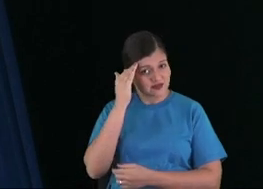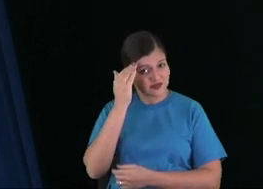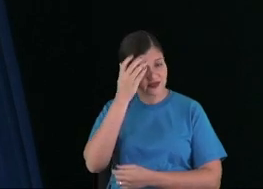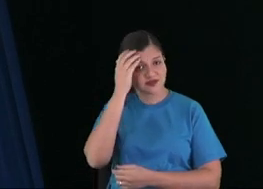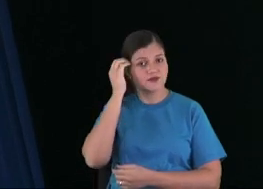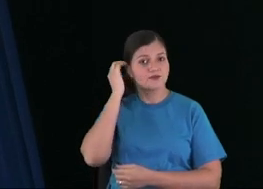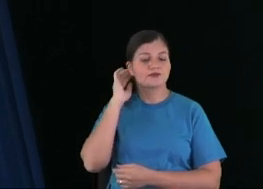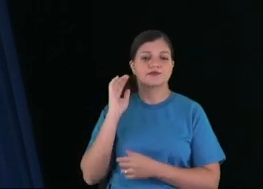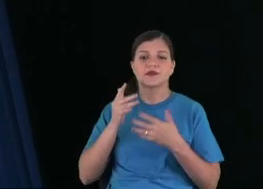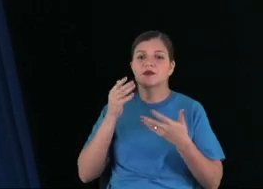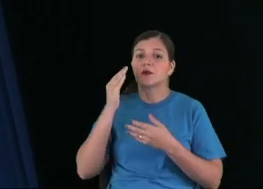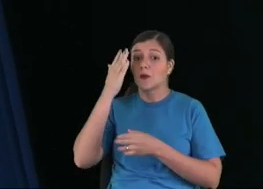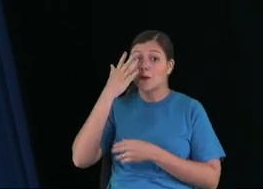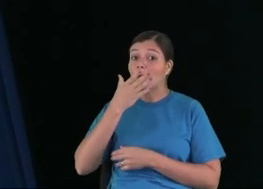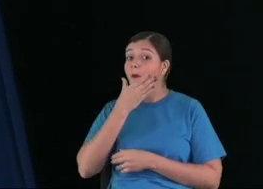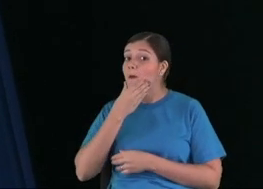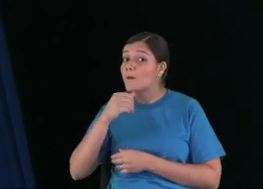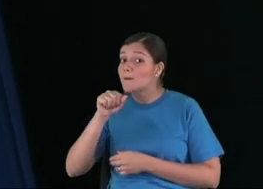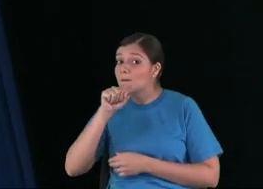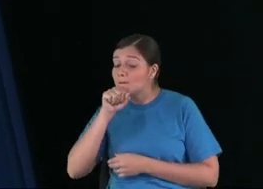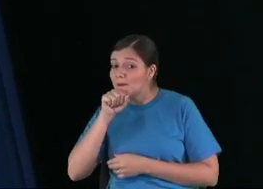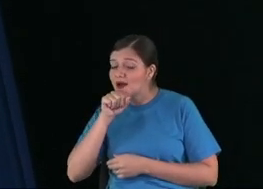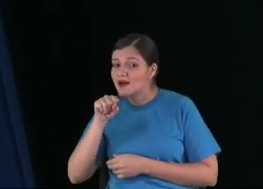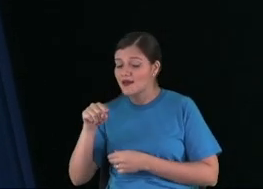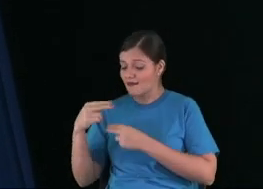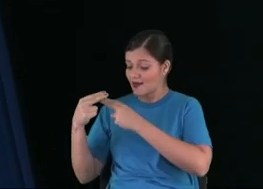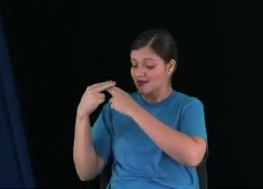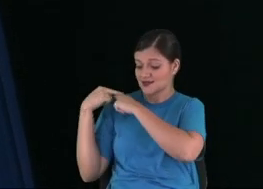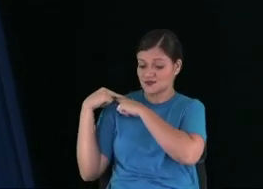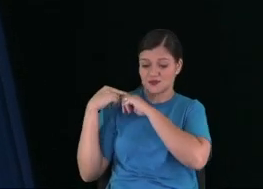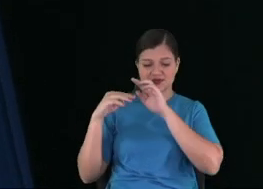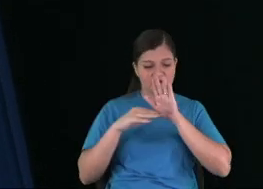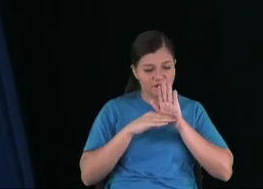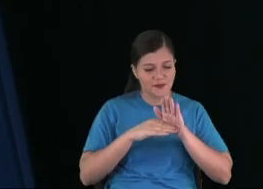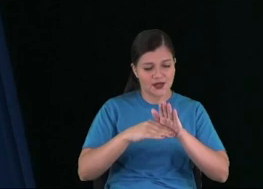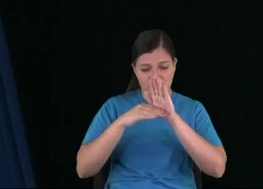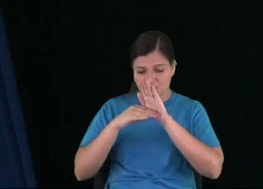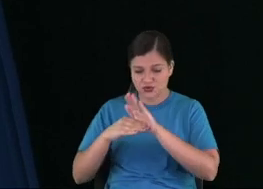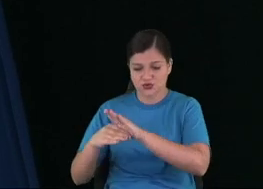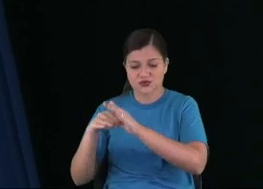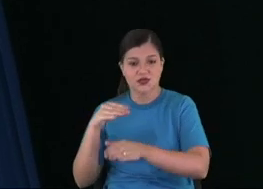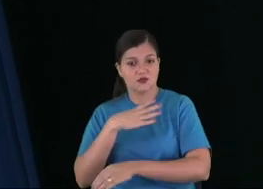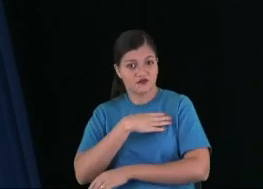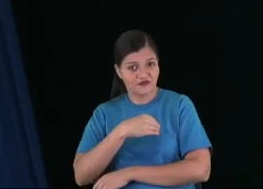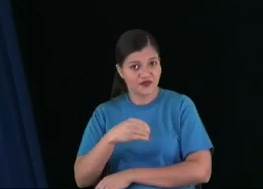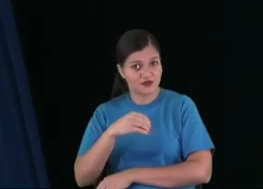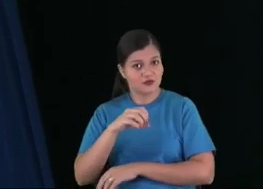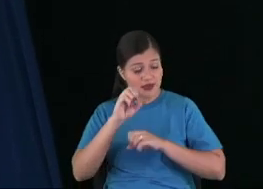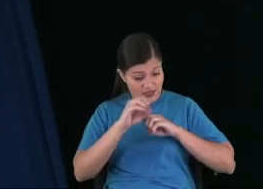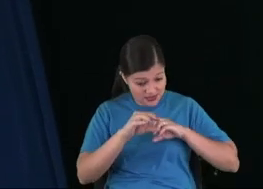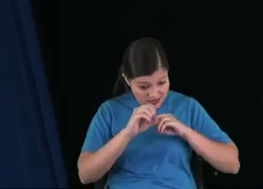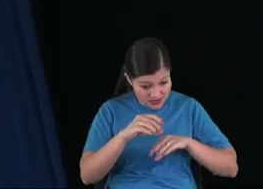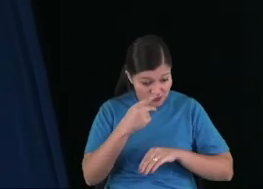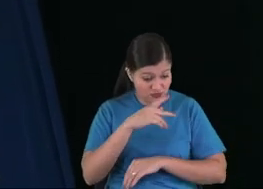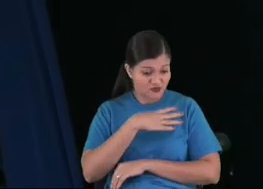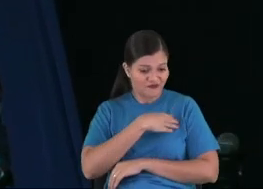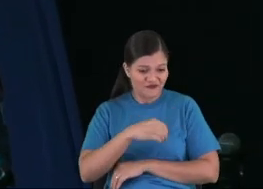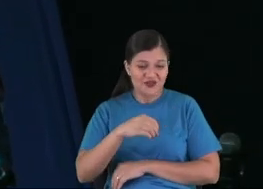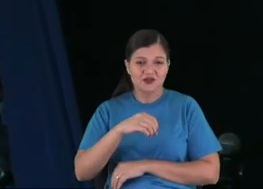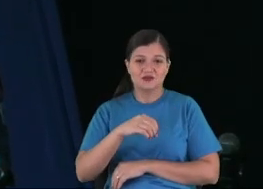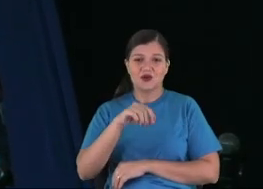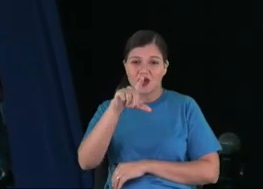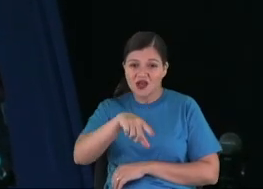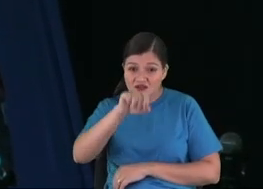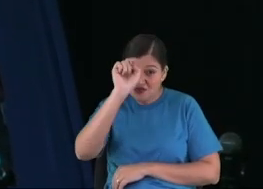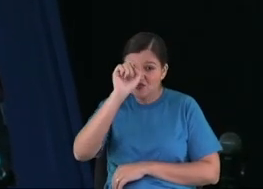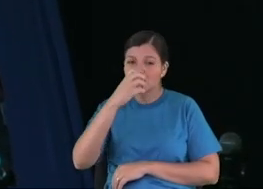Pai, você é responsável para ajudar o seu filho, ensina o seu filho a escolher boas amizades, porque elas vão fazer toda